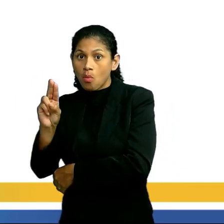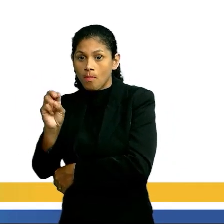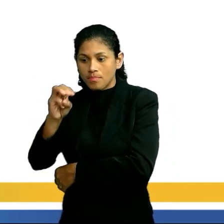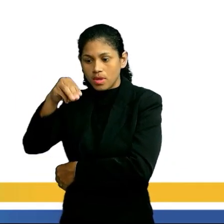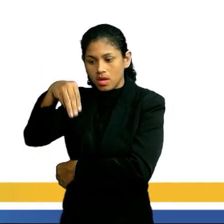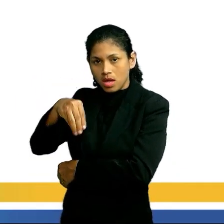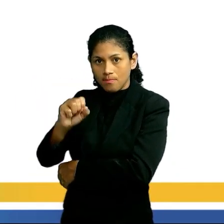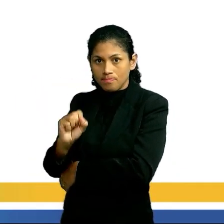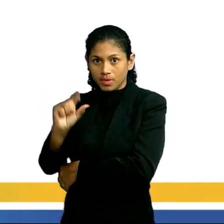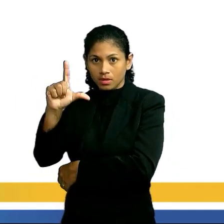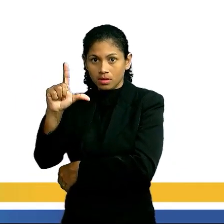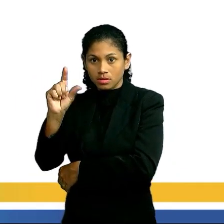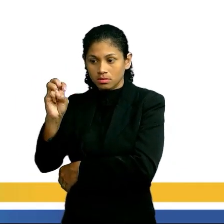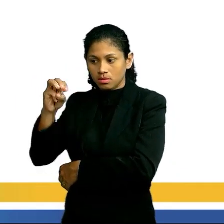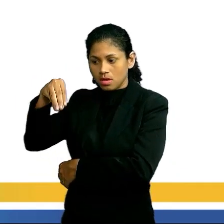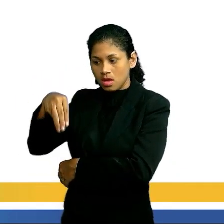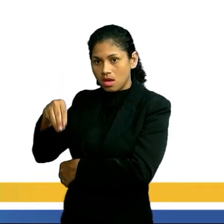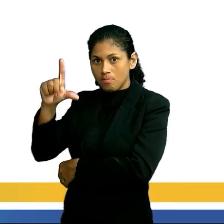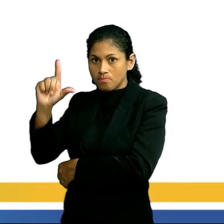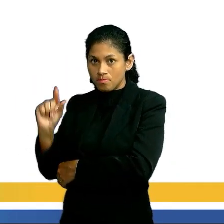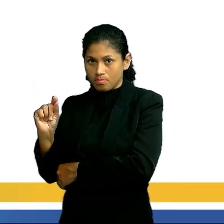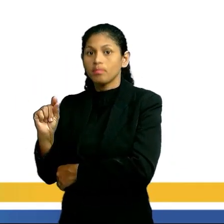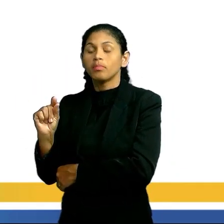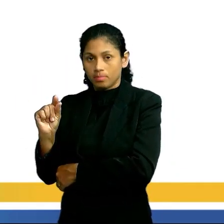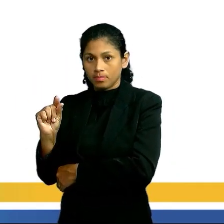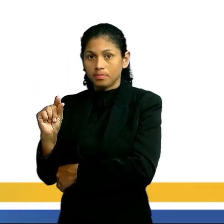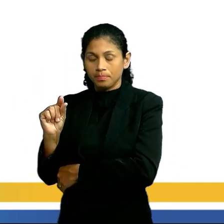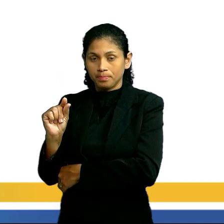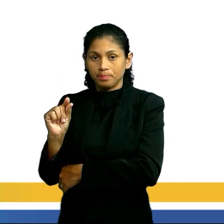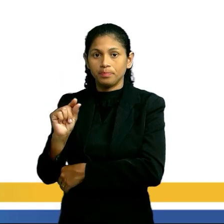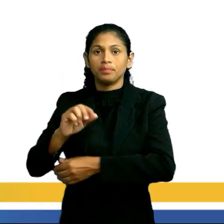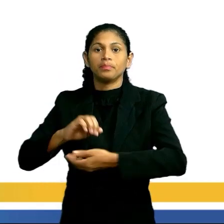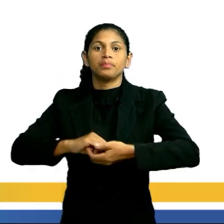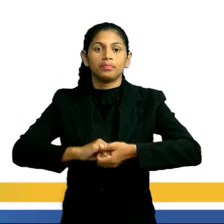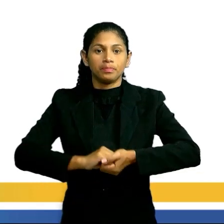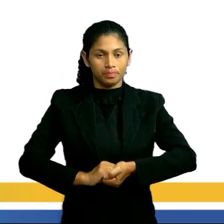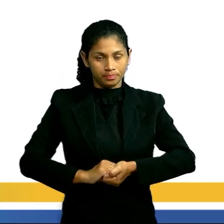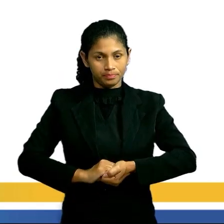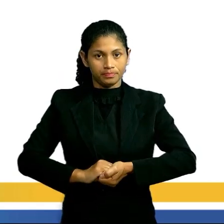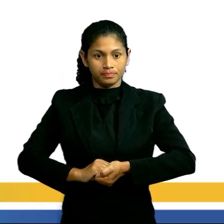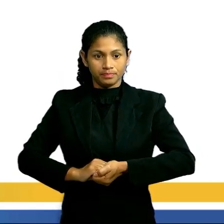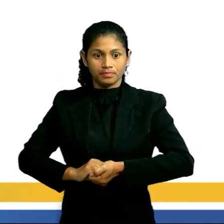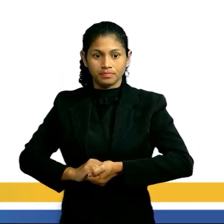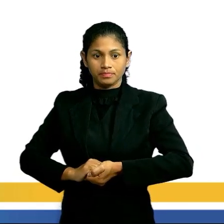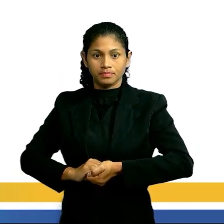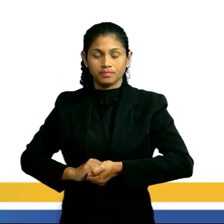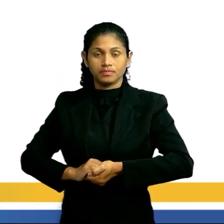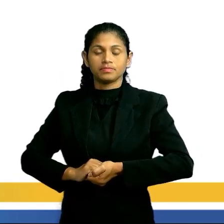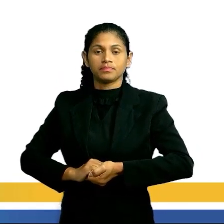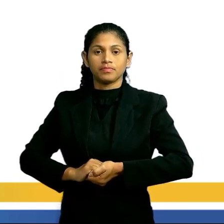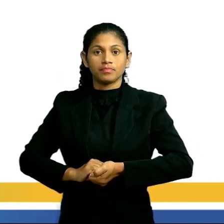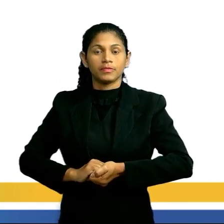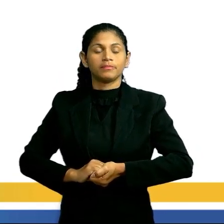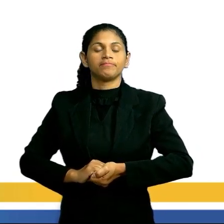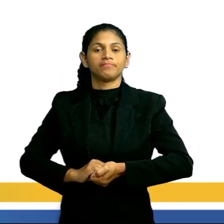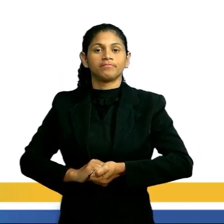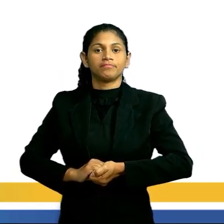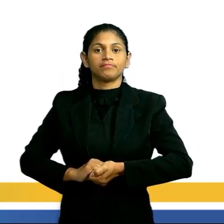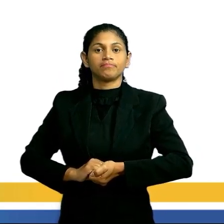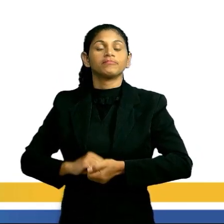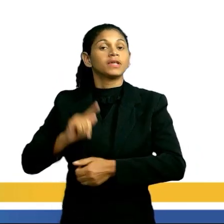tiver bezinho, bezinho, emizão, emizão ou bezinho, bezinho, emizão, emizinho,